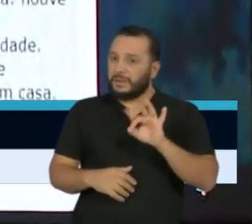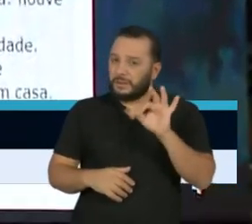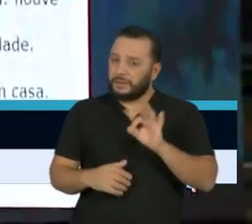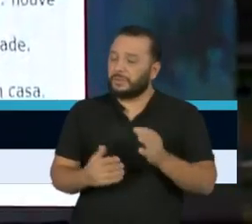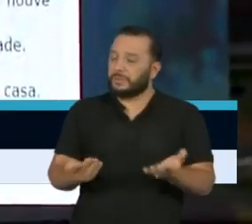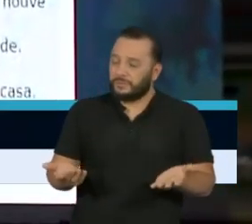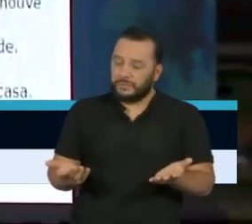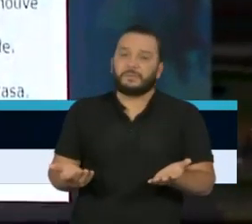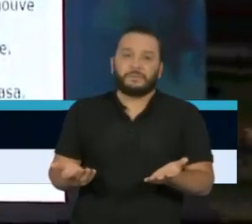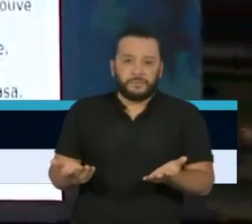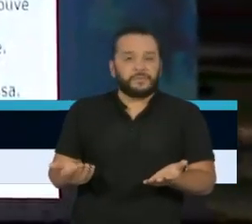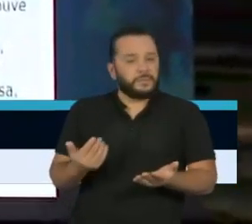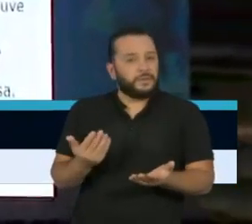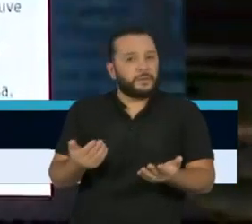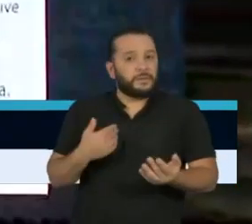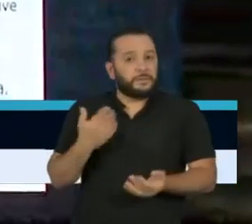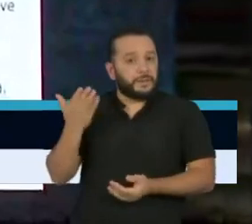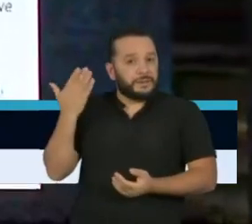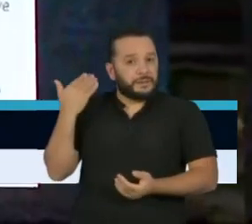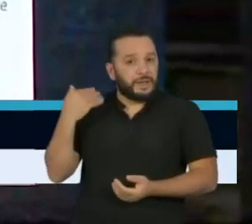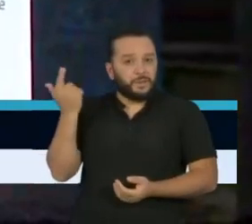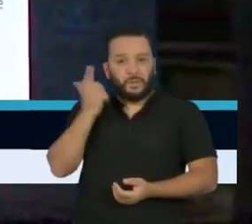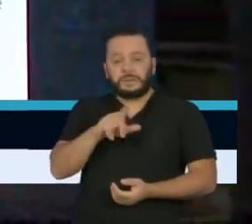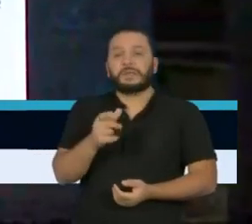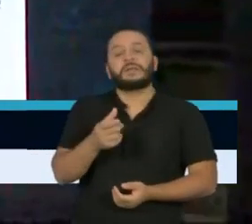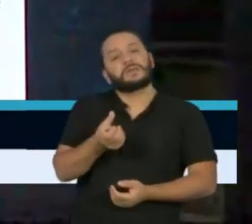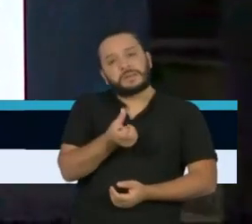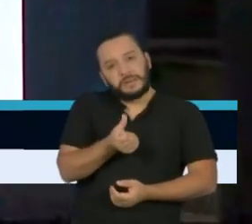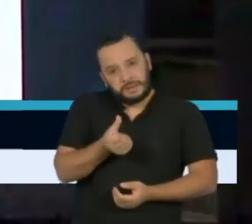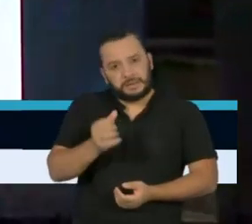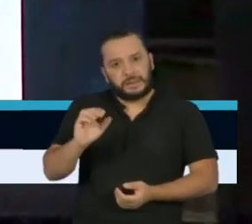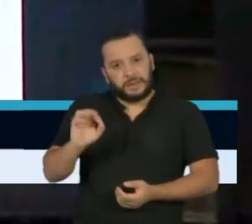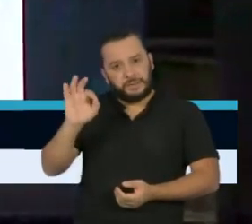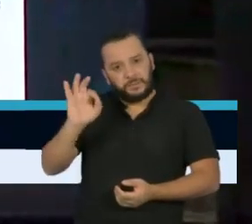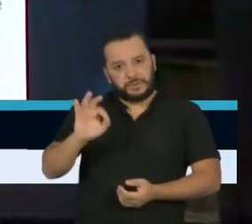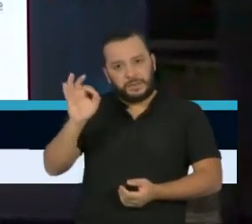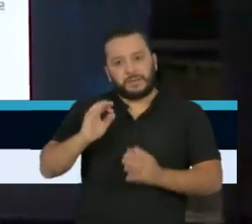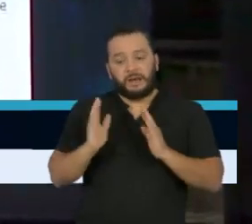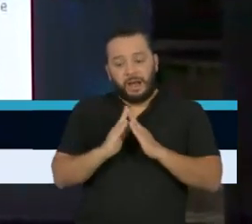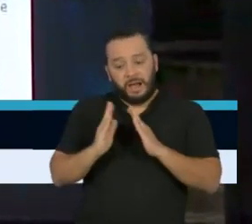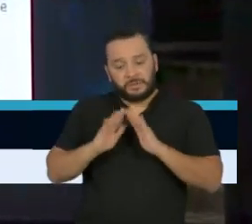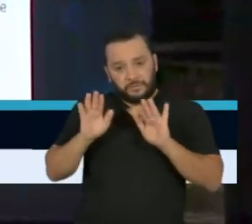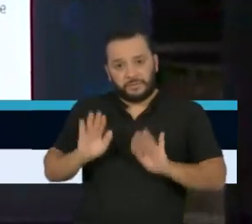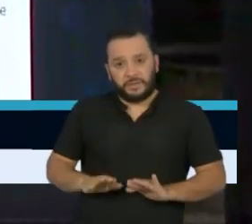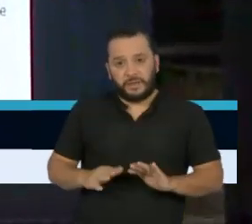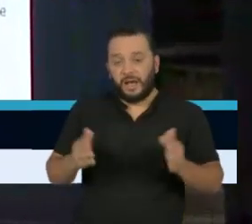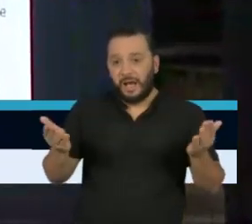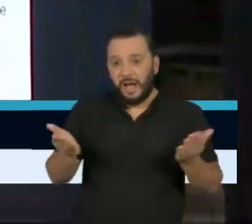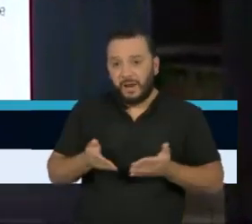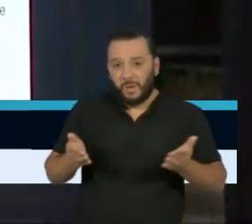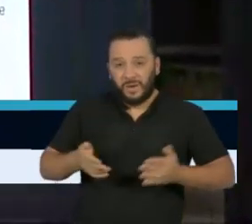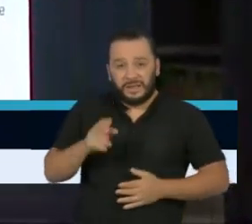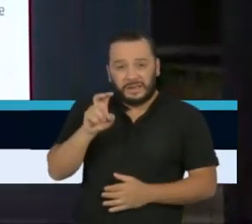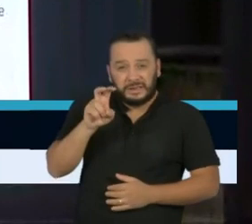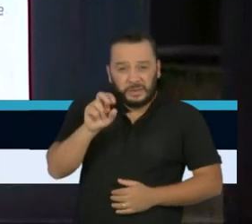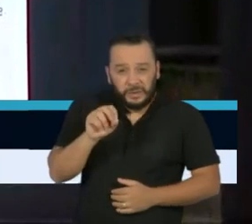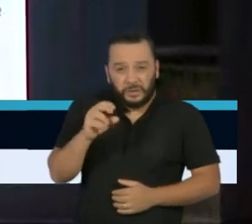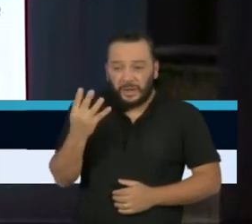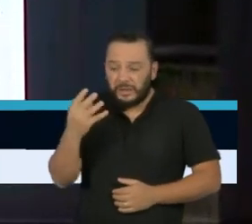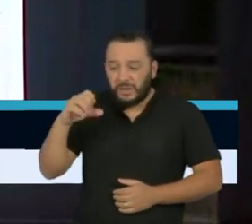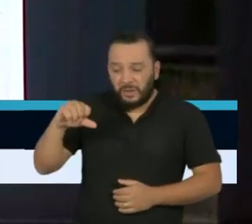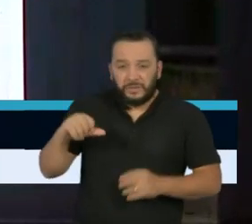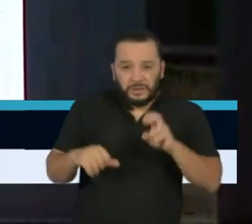metade. Nós chegamos a alcançar taxas de 60% e agora estamos com taxas que nos preocupam muito, porque todas